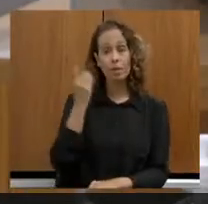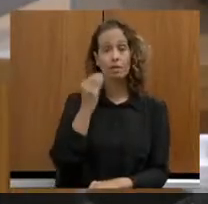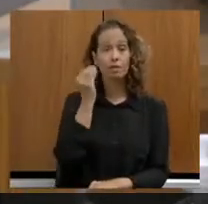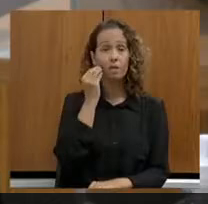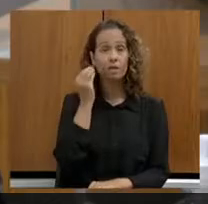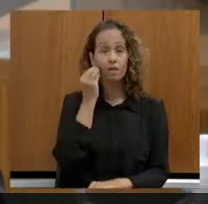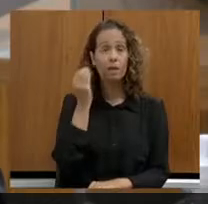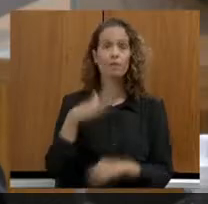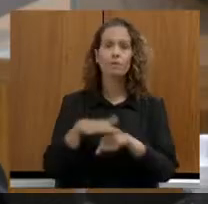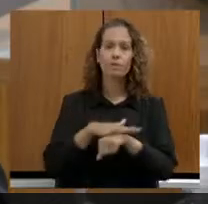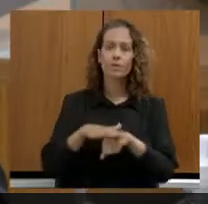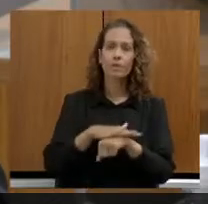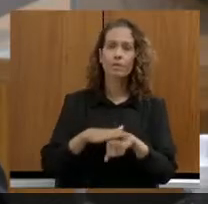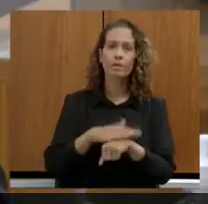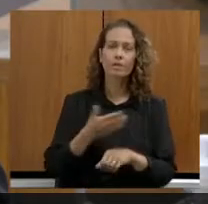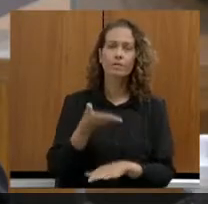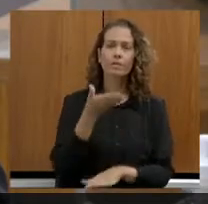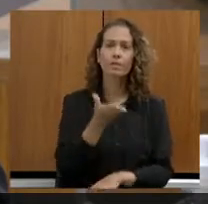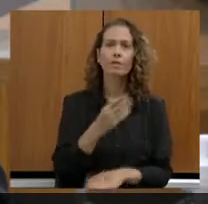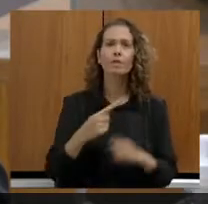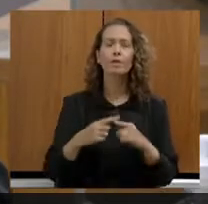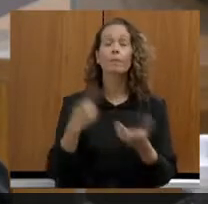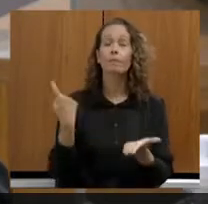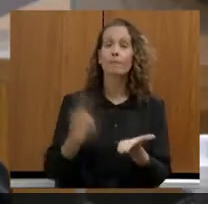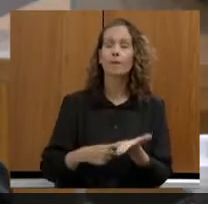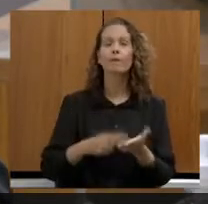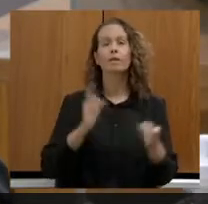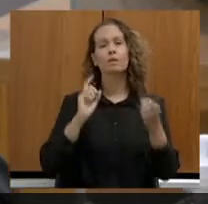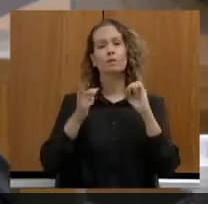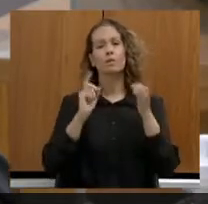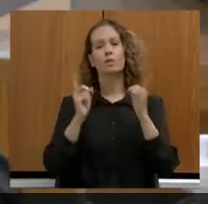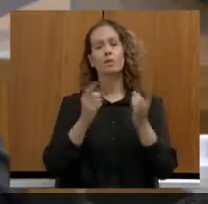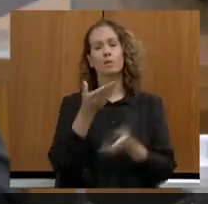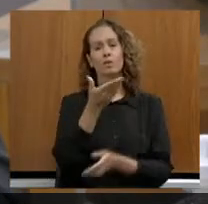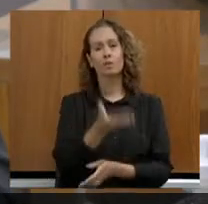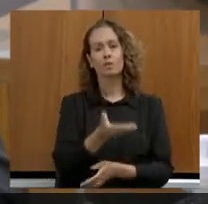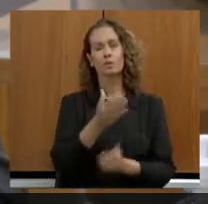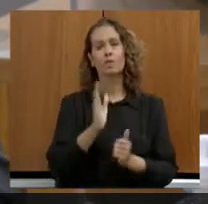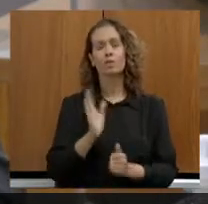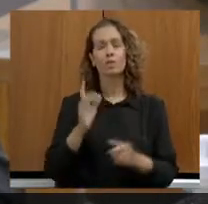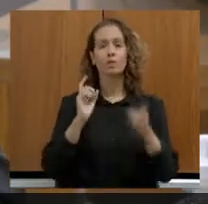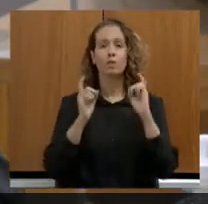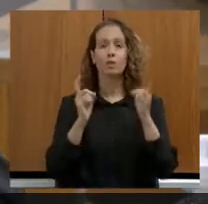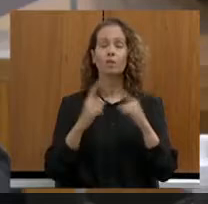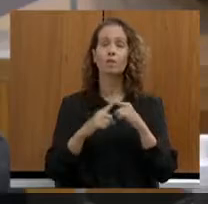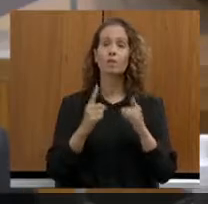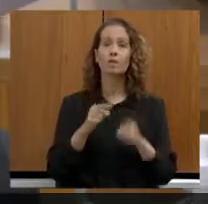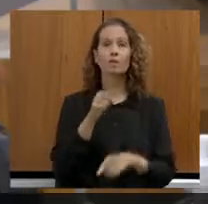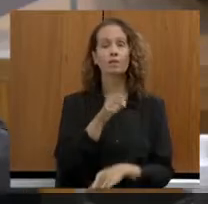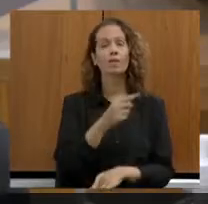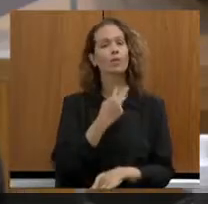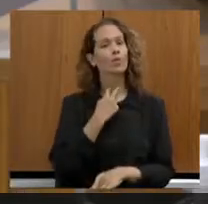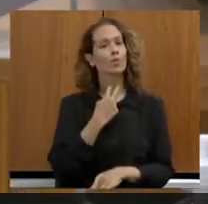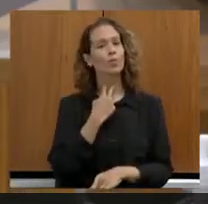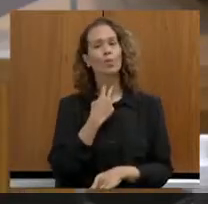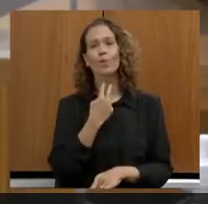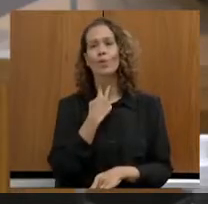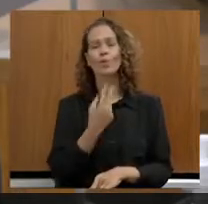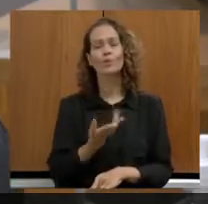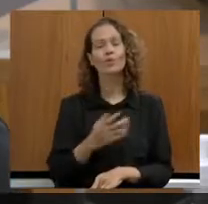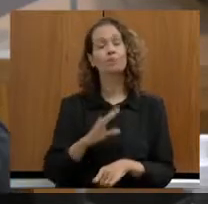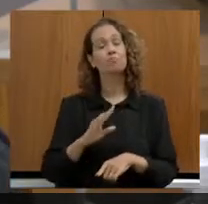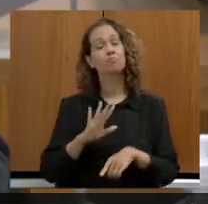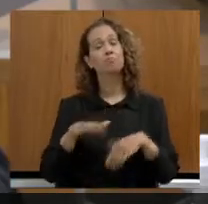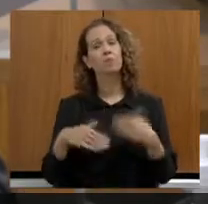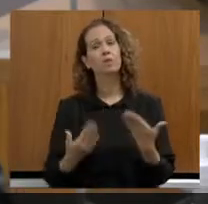falar com a senhora novamente marquei lá uma audiência com a senhora uma reunião mas a senhora não pode comparecer